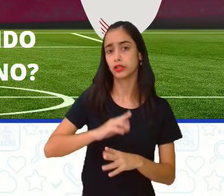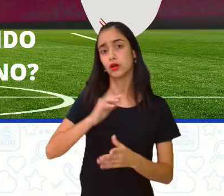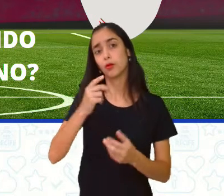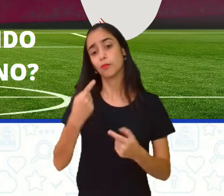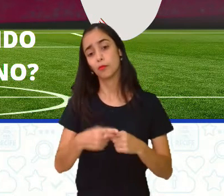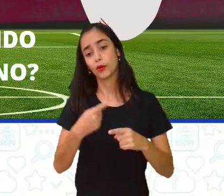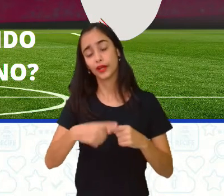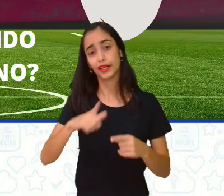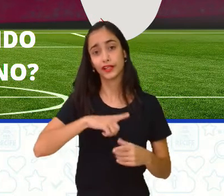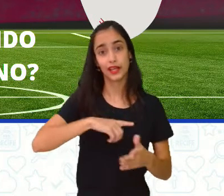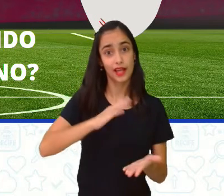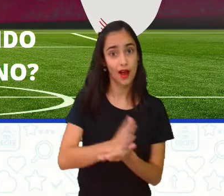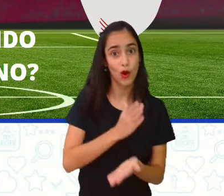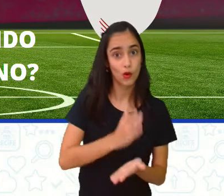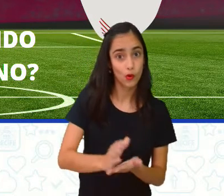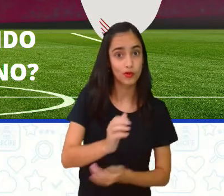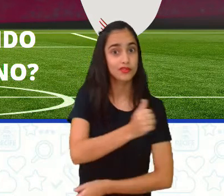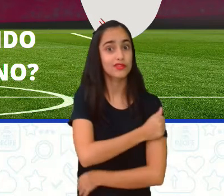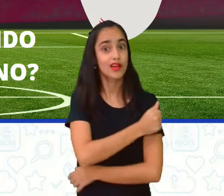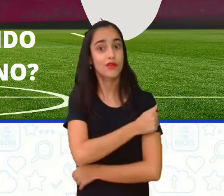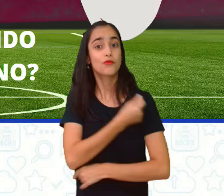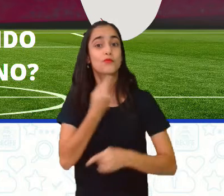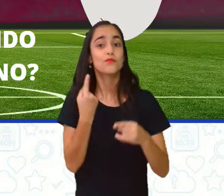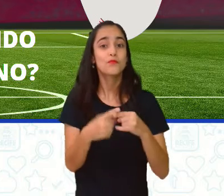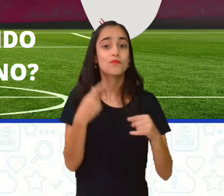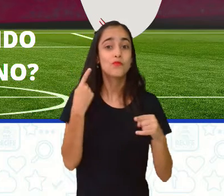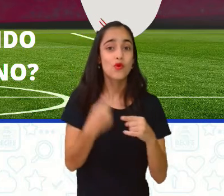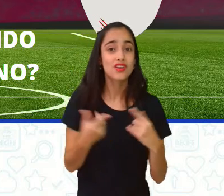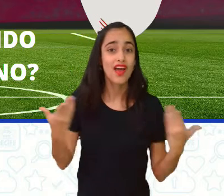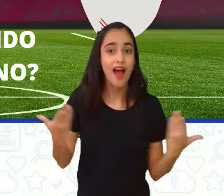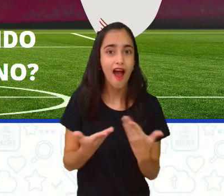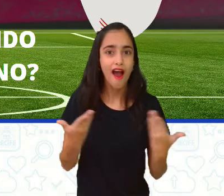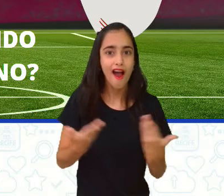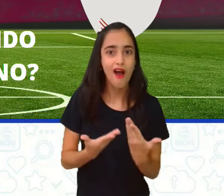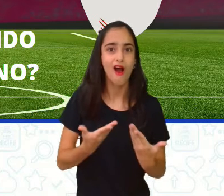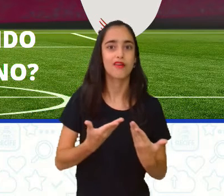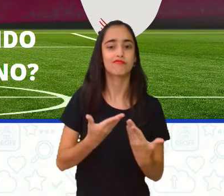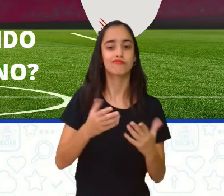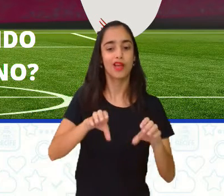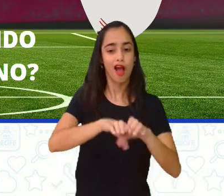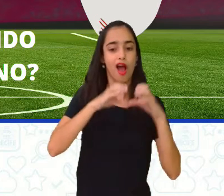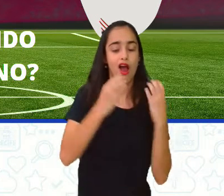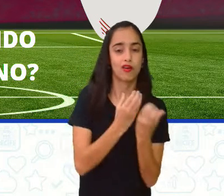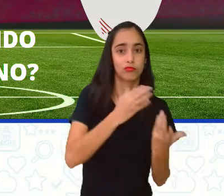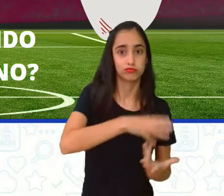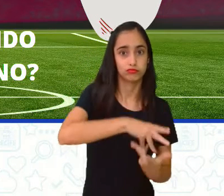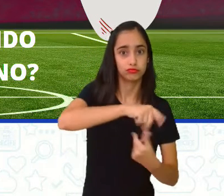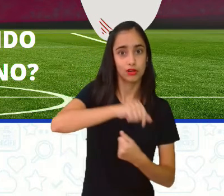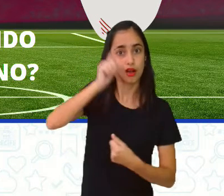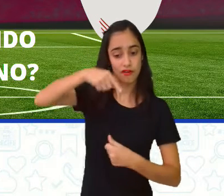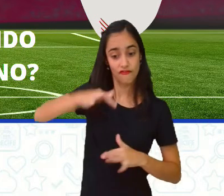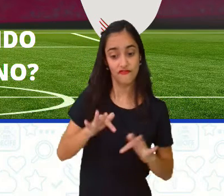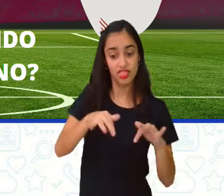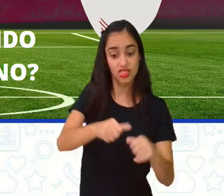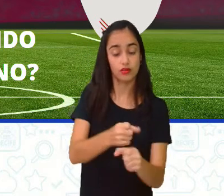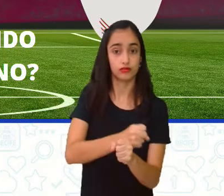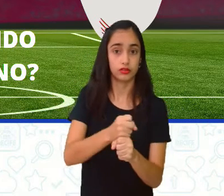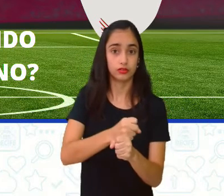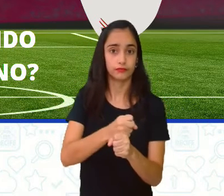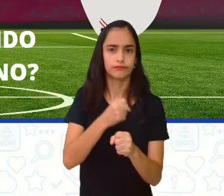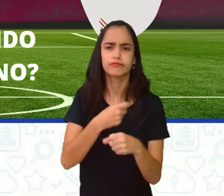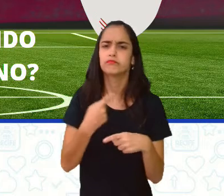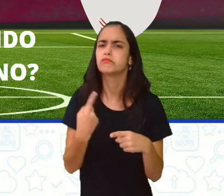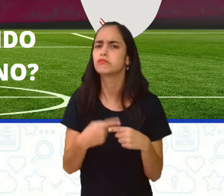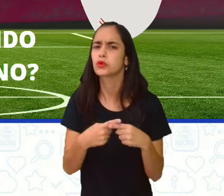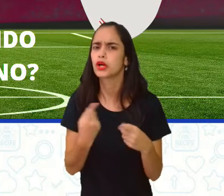alunos estão querendo saber por que essa Copa este ano está sendo no final do ano. Gente, é devido às altas temperaturas